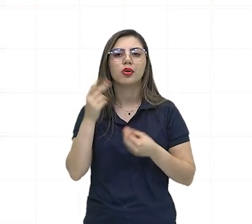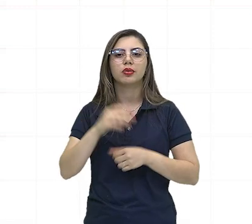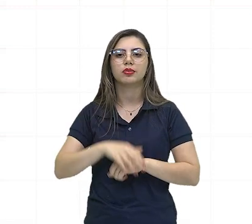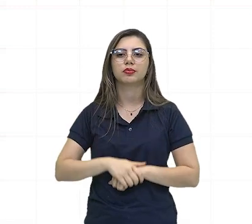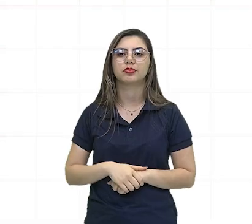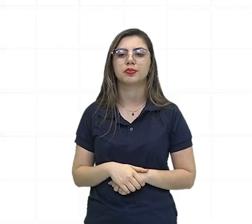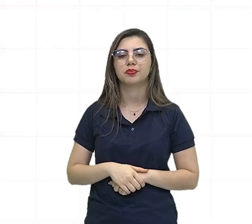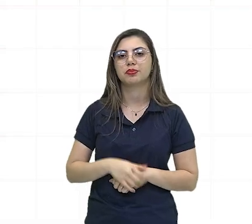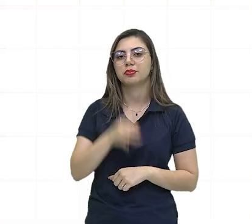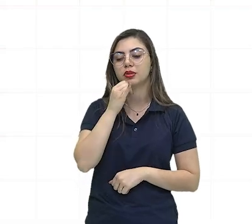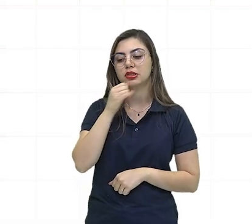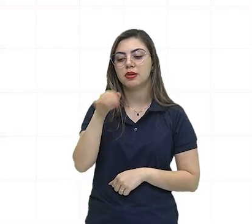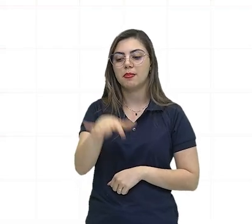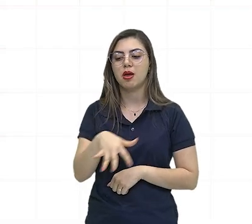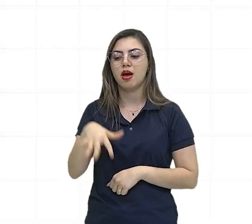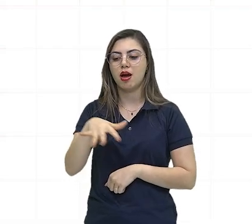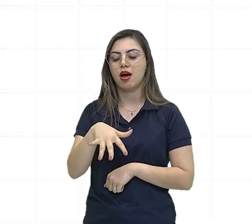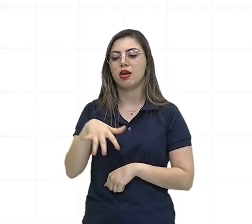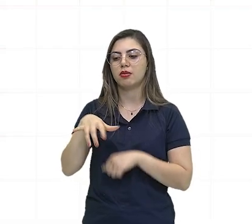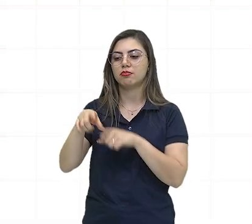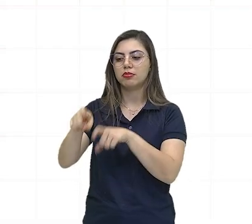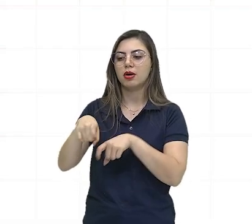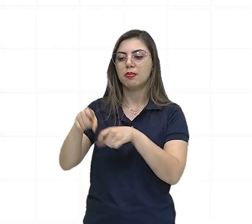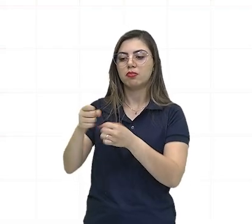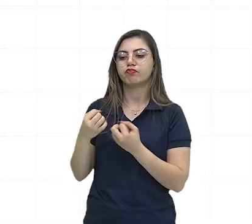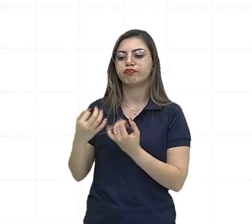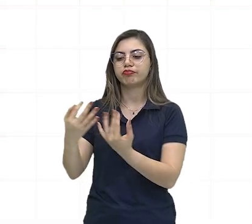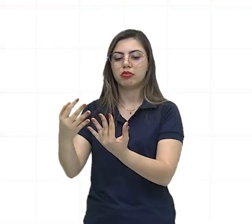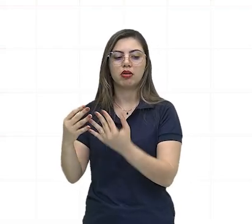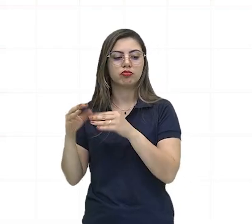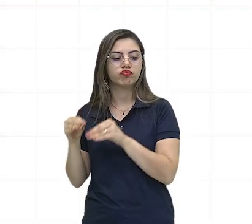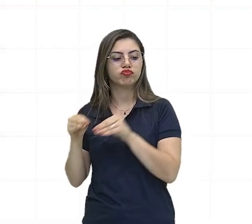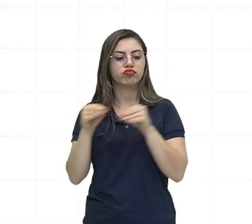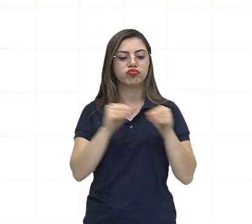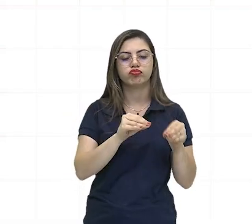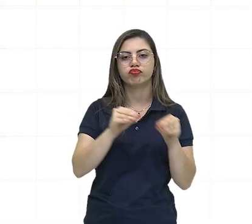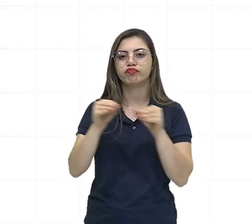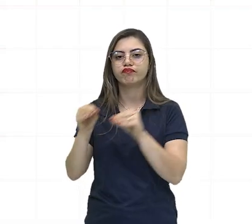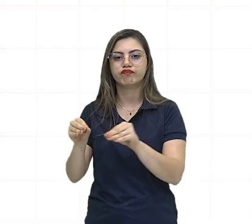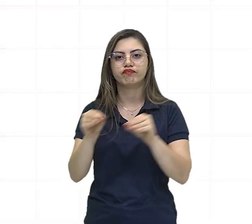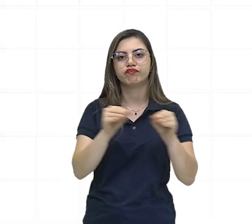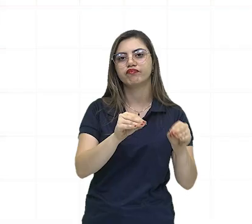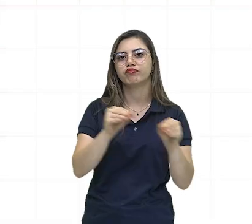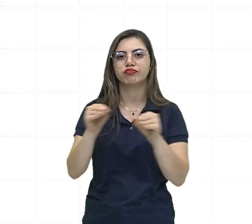mudar as suas áreas de cultivo de forma constante. Então, ele muda